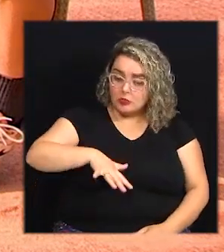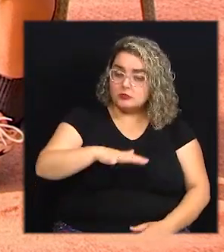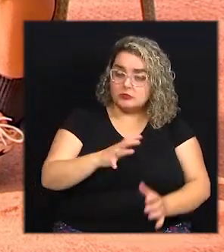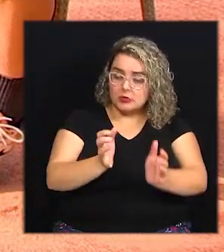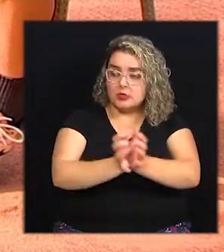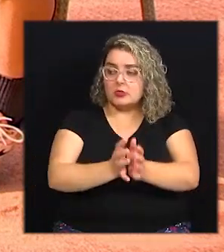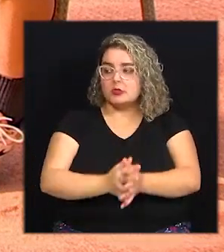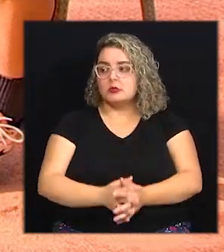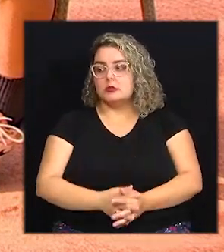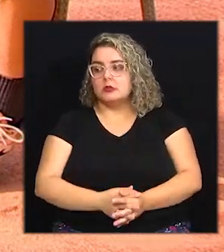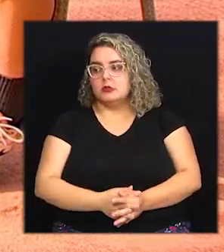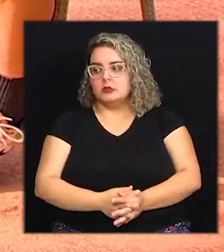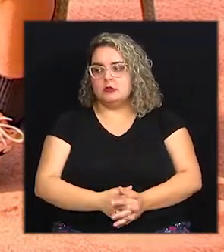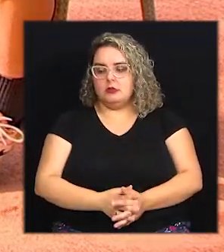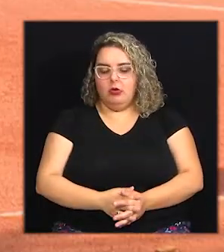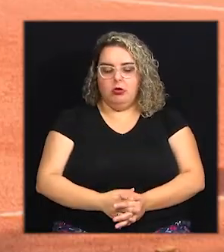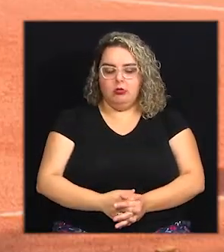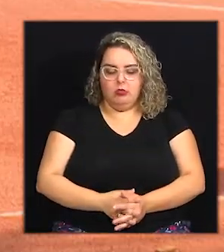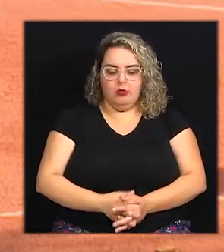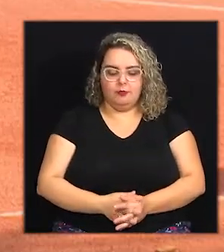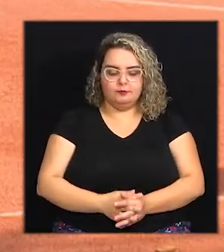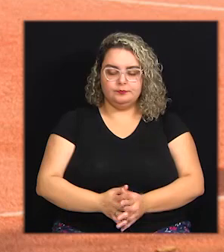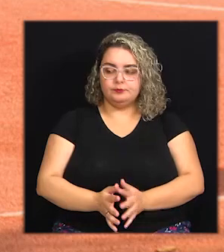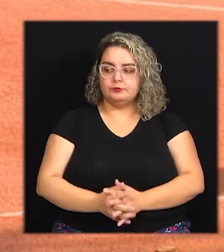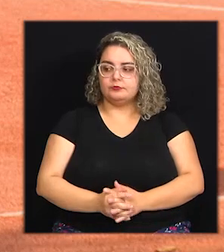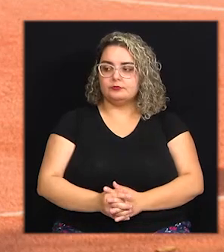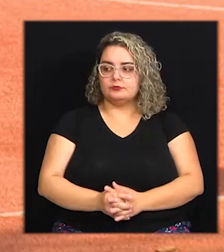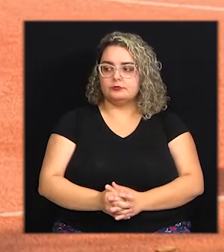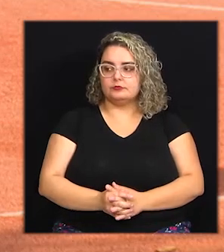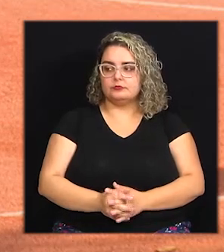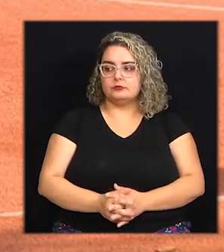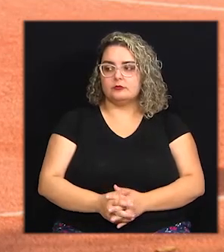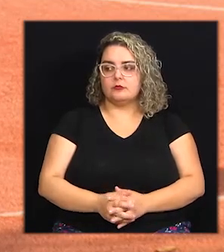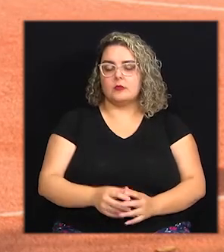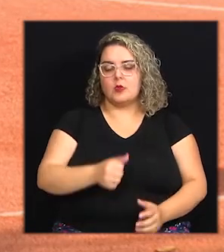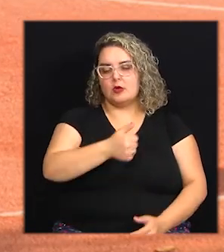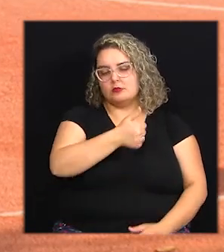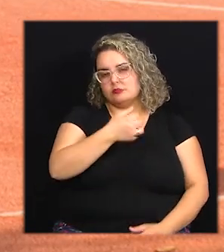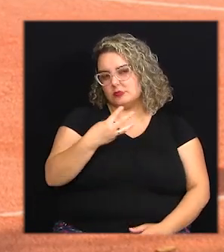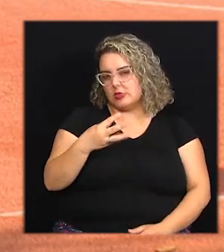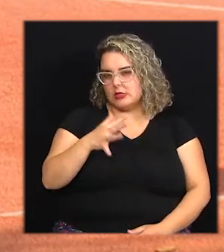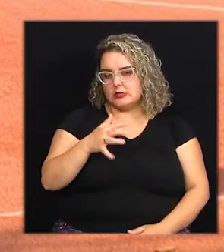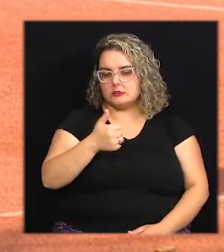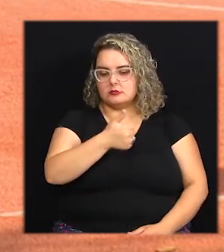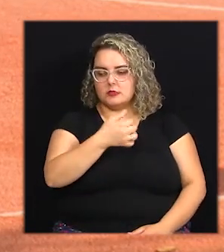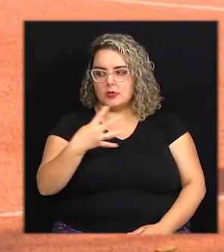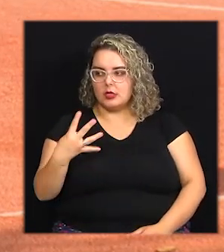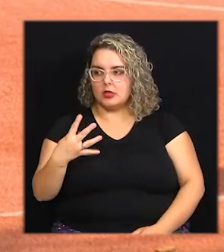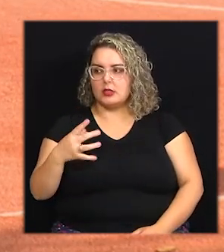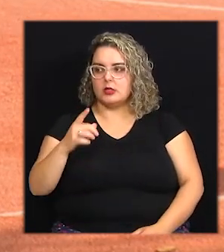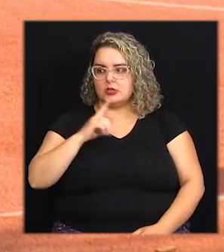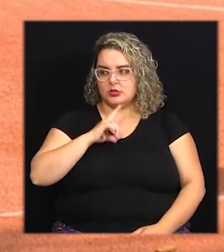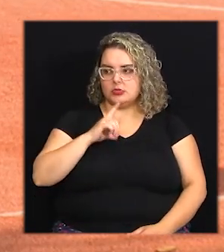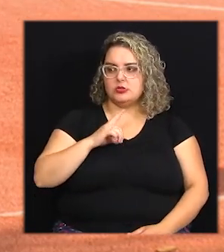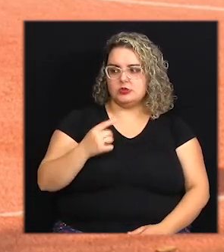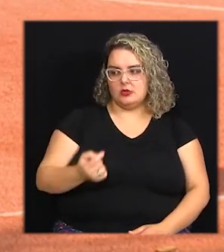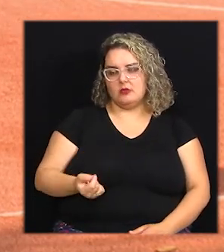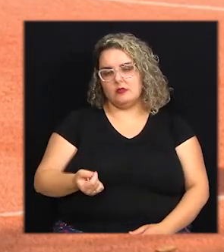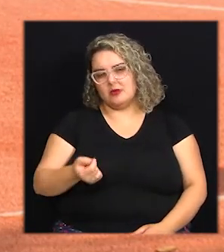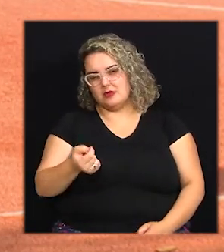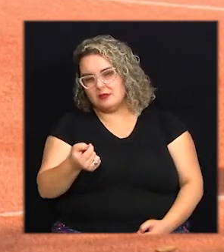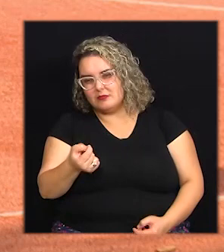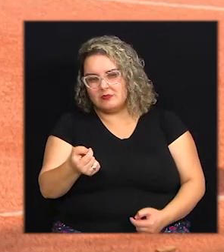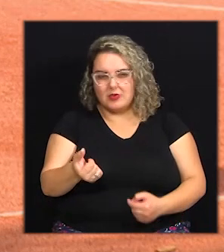sabe? E quando eu estava entre 13 para 14 anos, eu sofri algumas